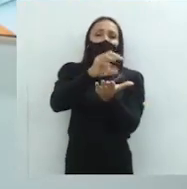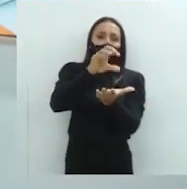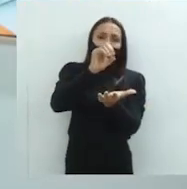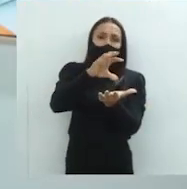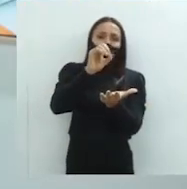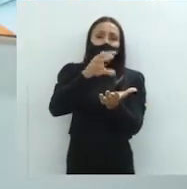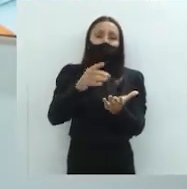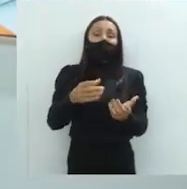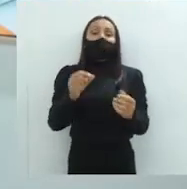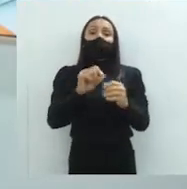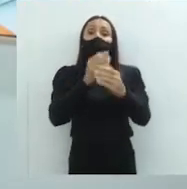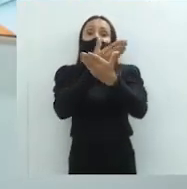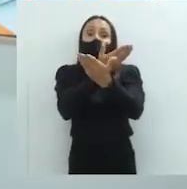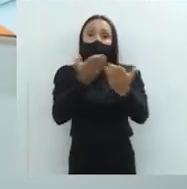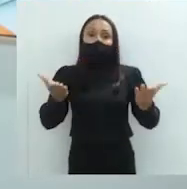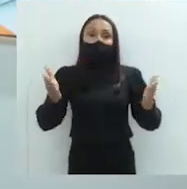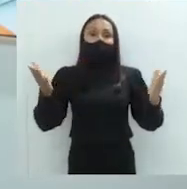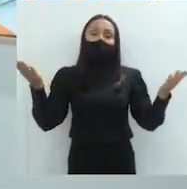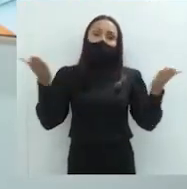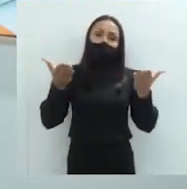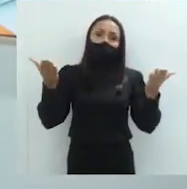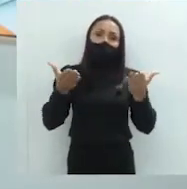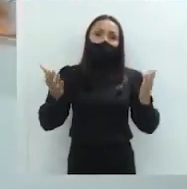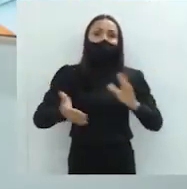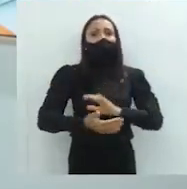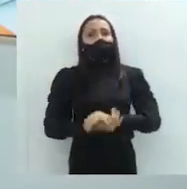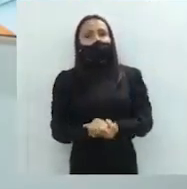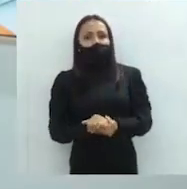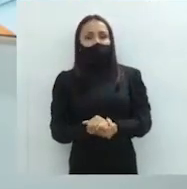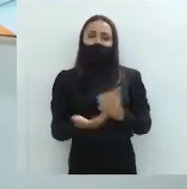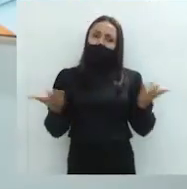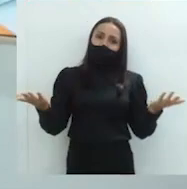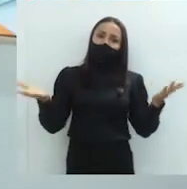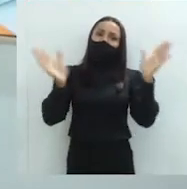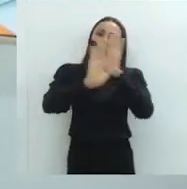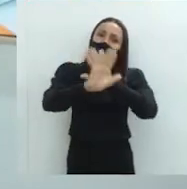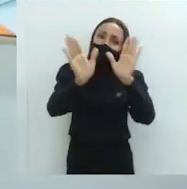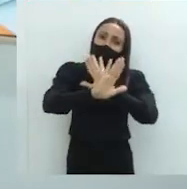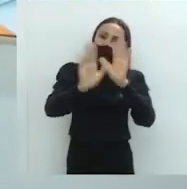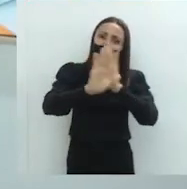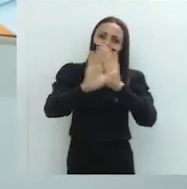programa feito para vocês. Agora, desembarque da nossa nave da